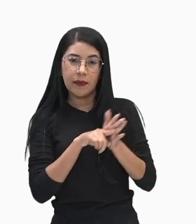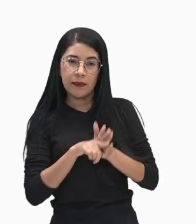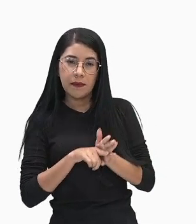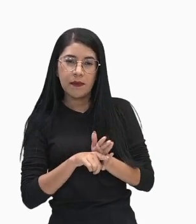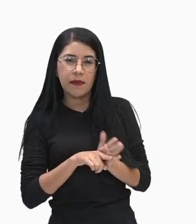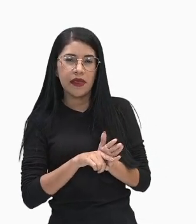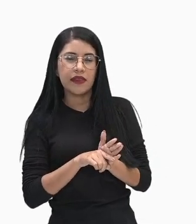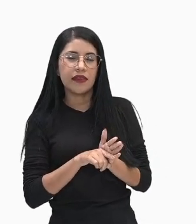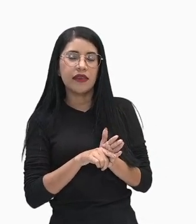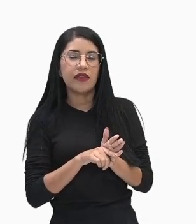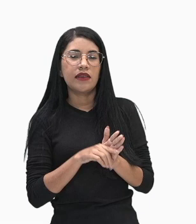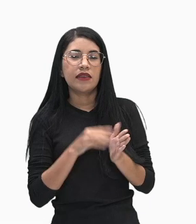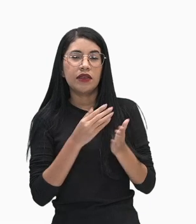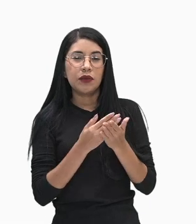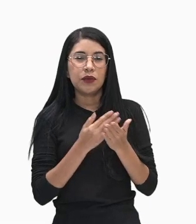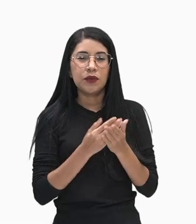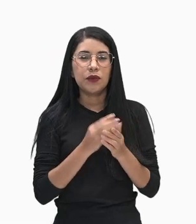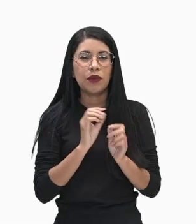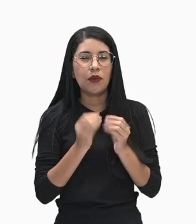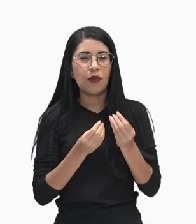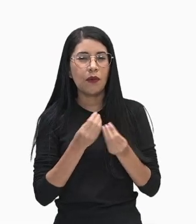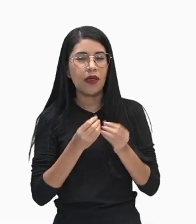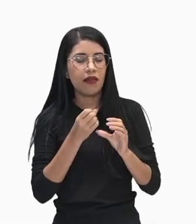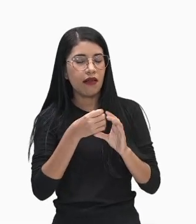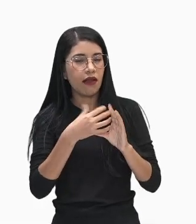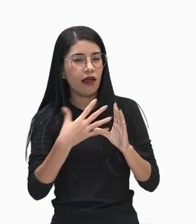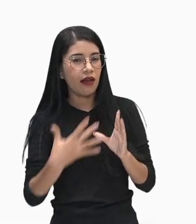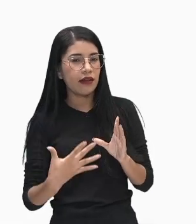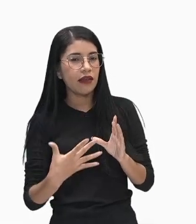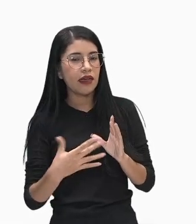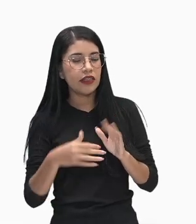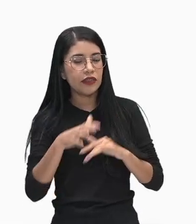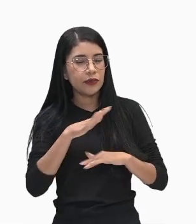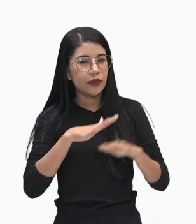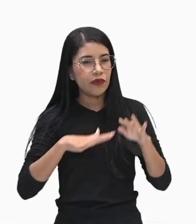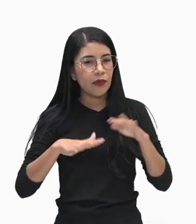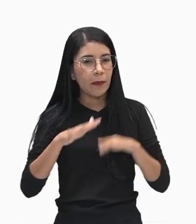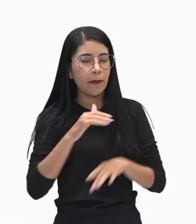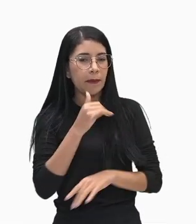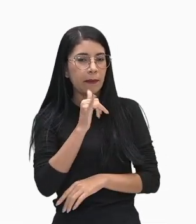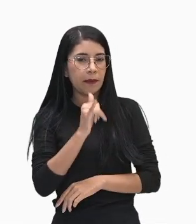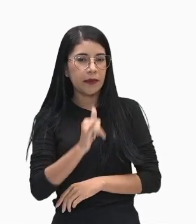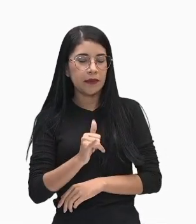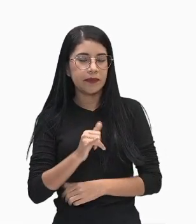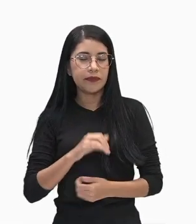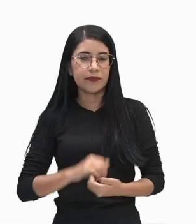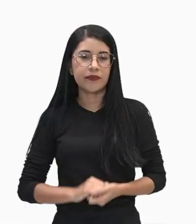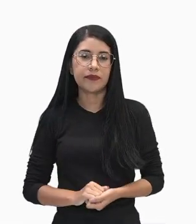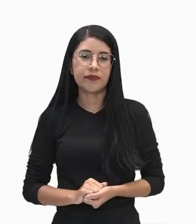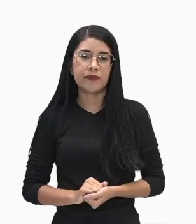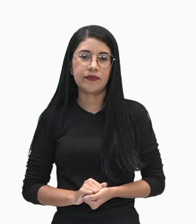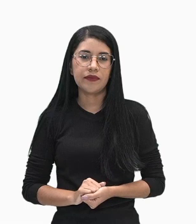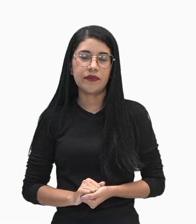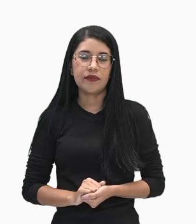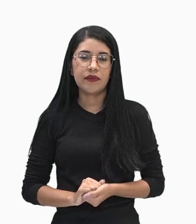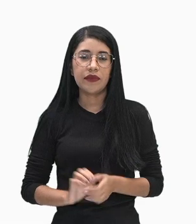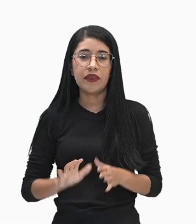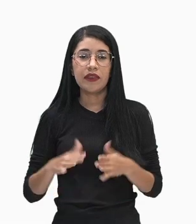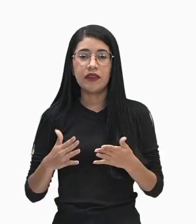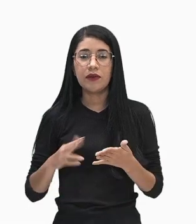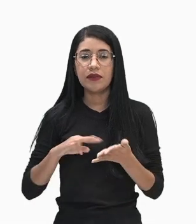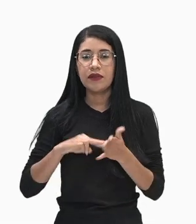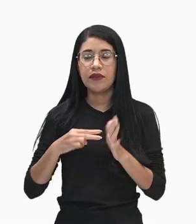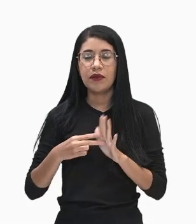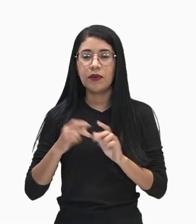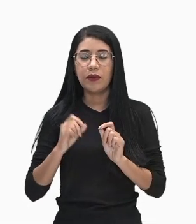aspecto dinâmico, né? Dinâmico, a gente fala de um movimento, né, da eletricidade. Ou seja, o